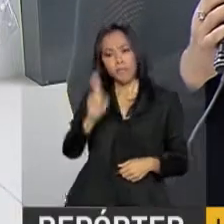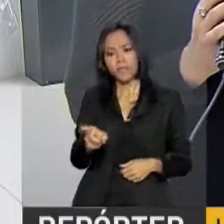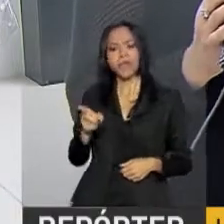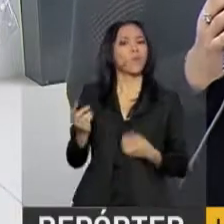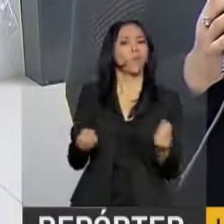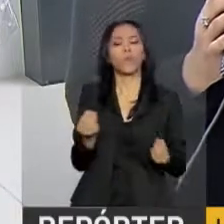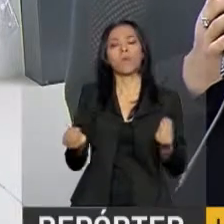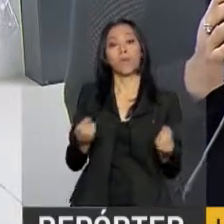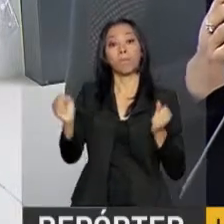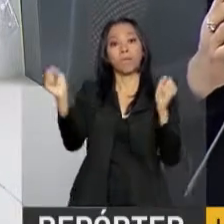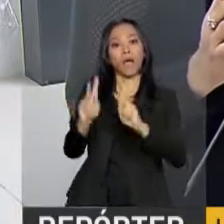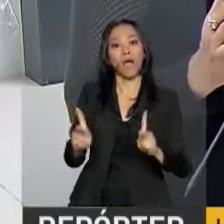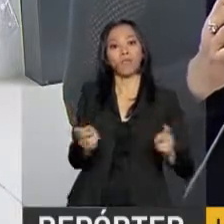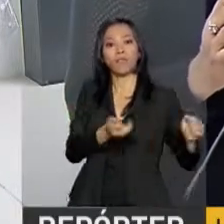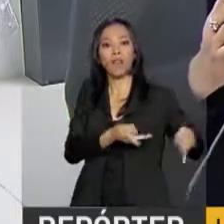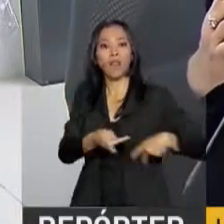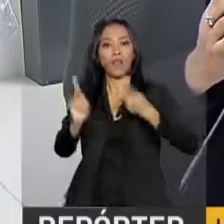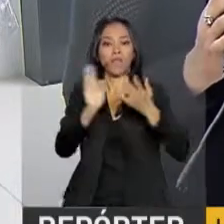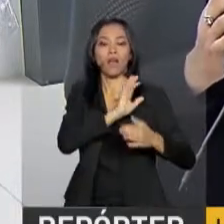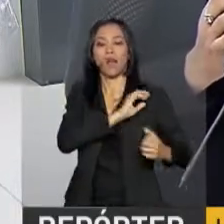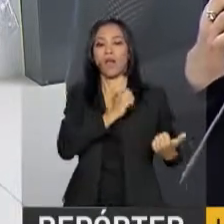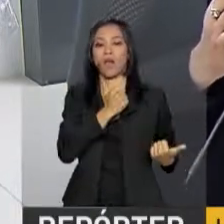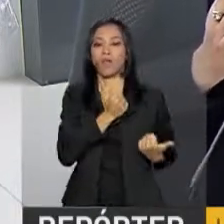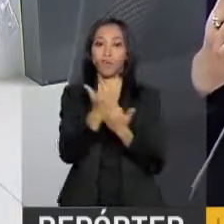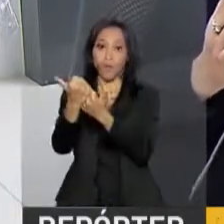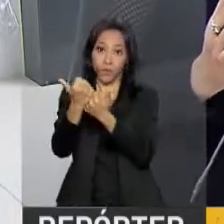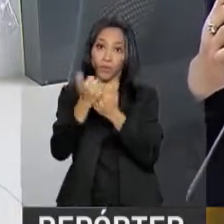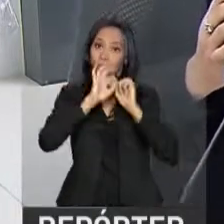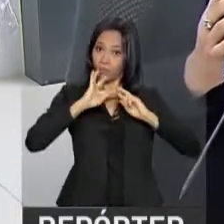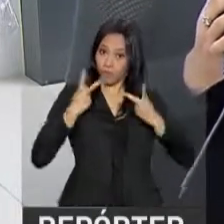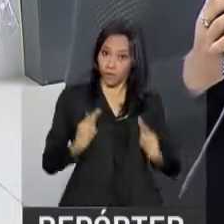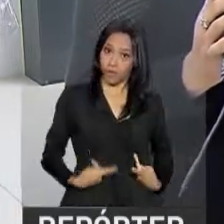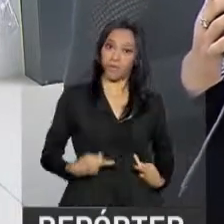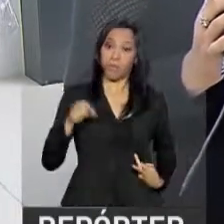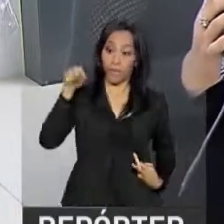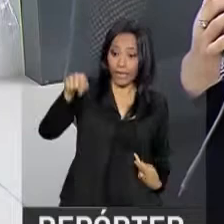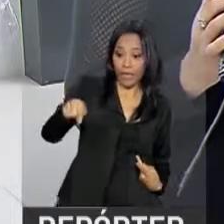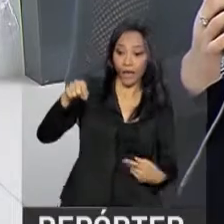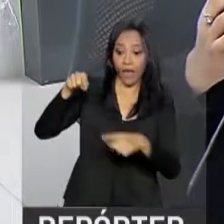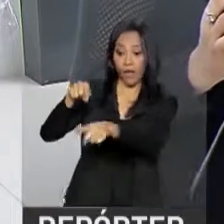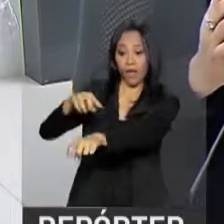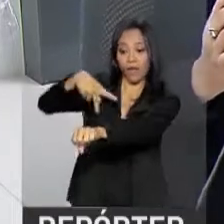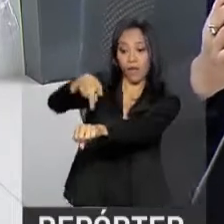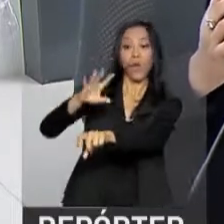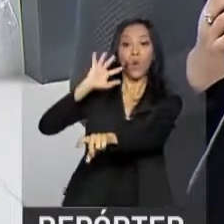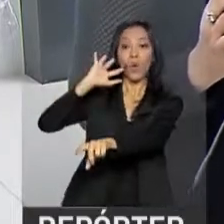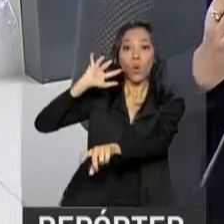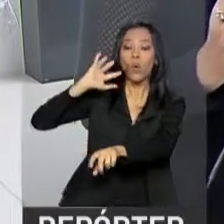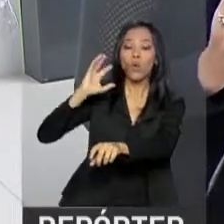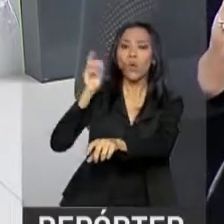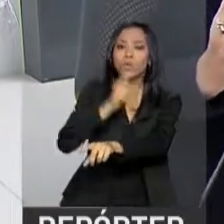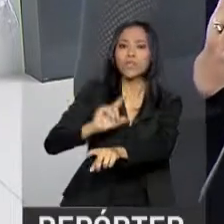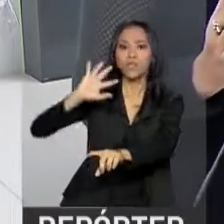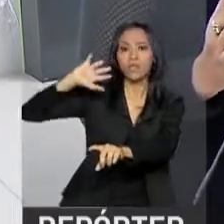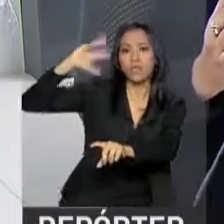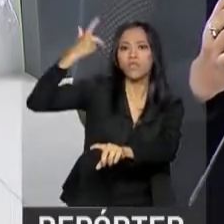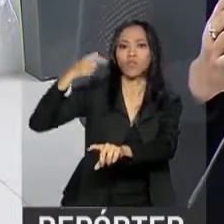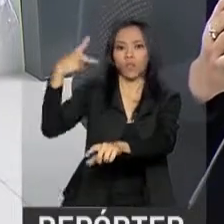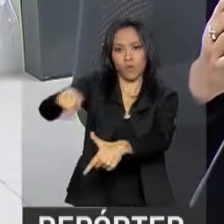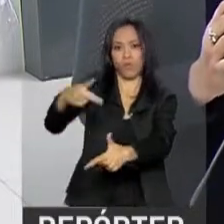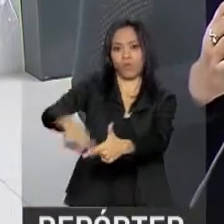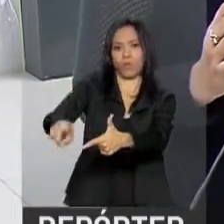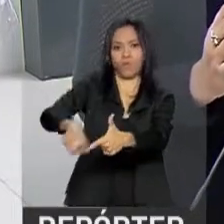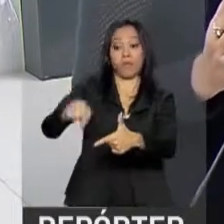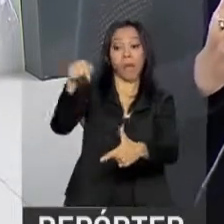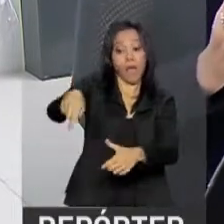paz ou seja levar ajuda humanitária e dar condições para que boca além de possa se reerguer nesse quesito o país